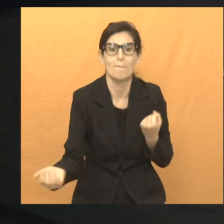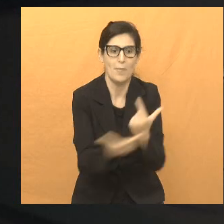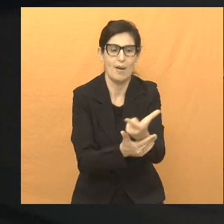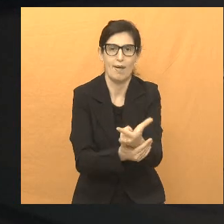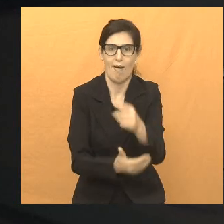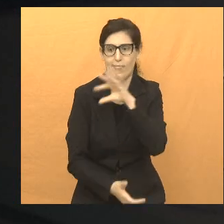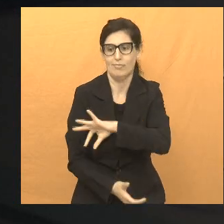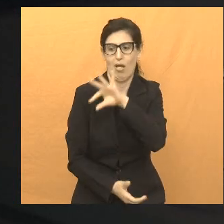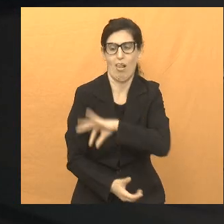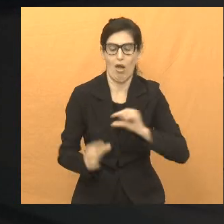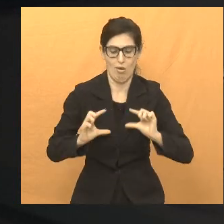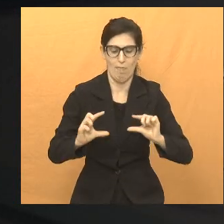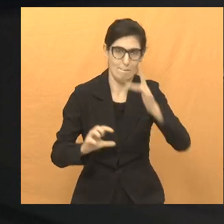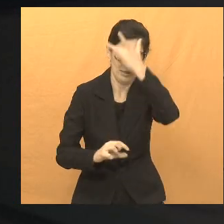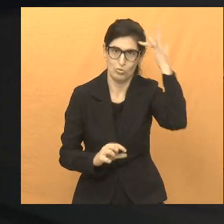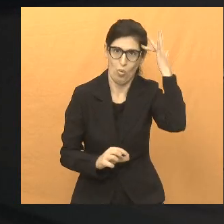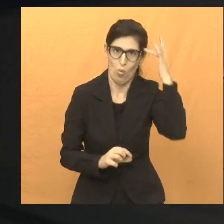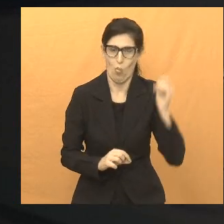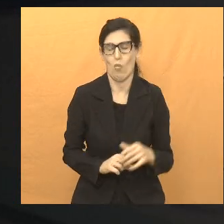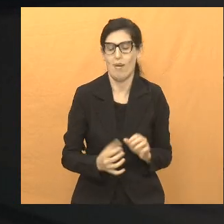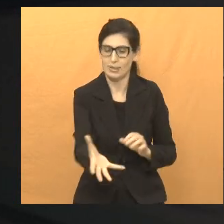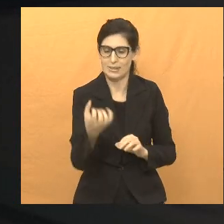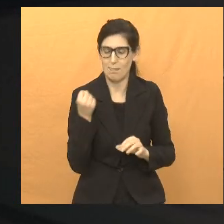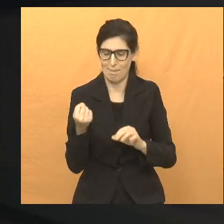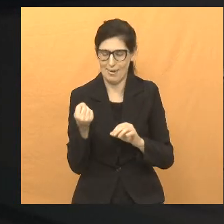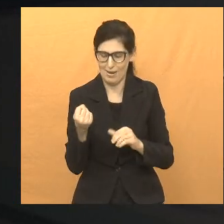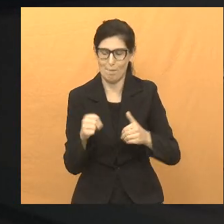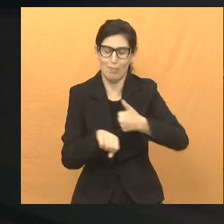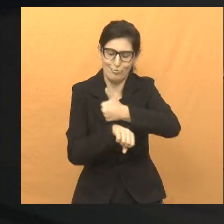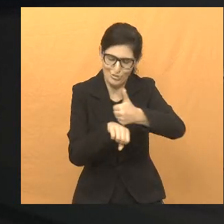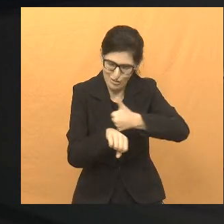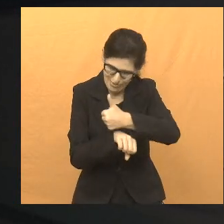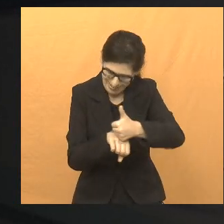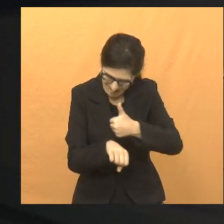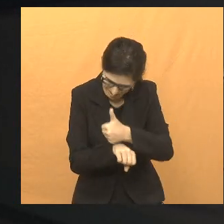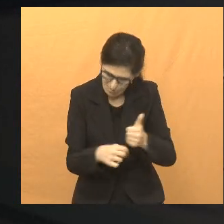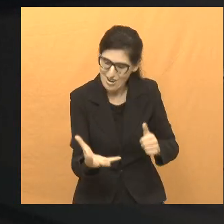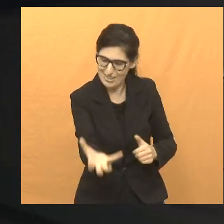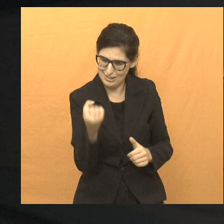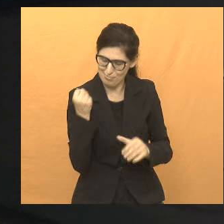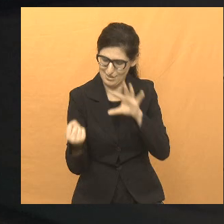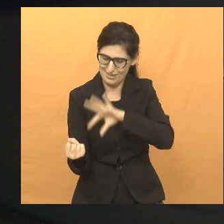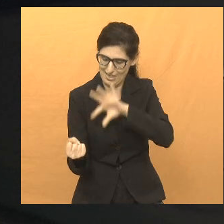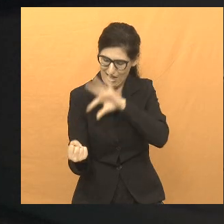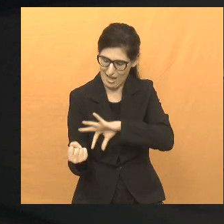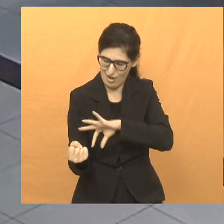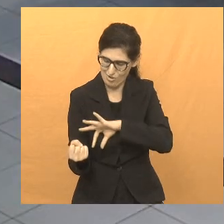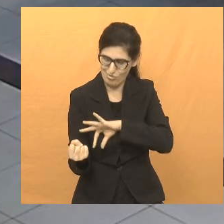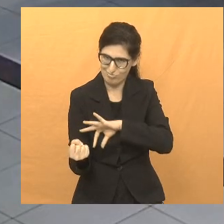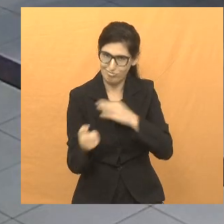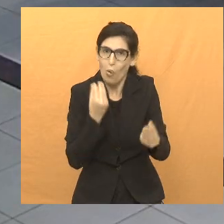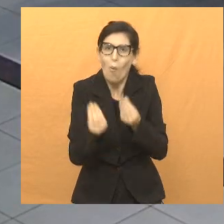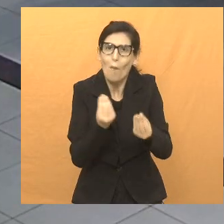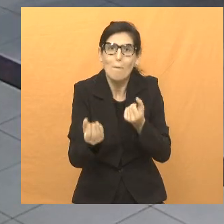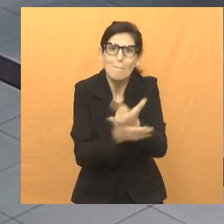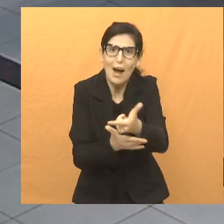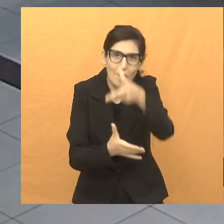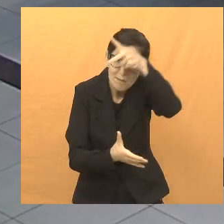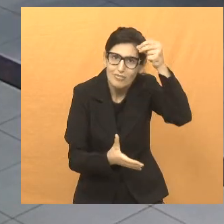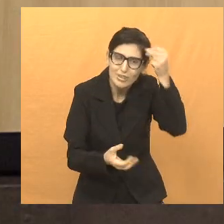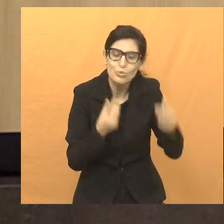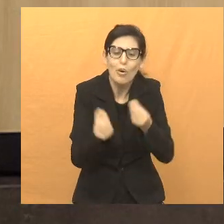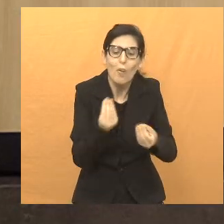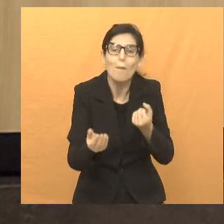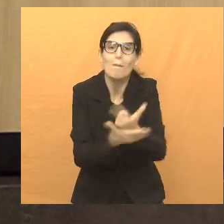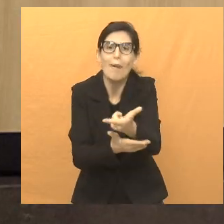A farmácia, né? Porque em termos de tempo de espera, você veja bem, né? Você vê como o problema não está no